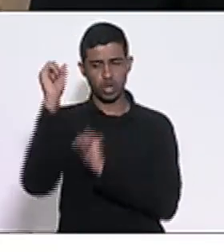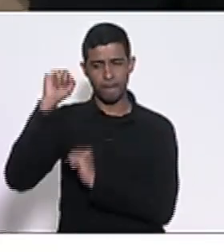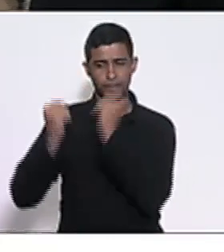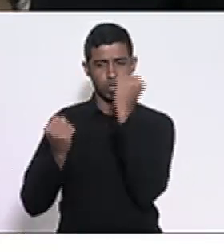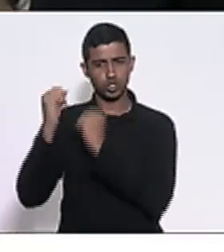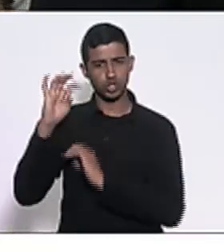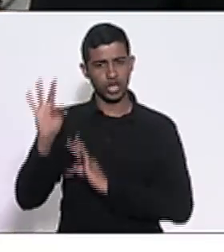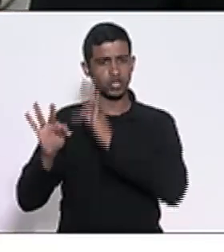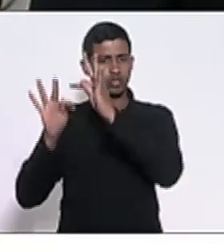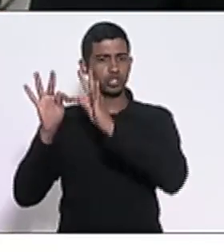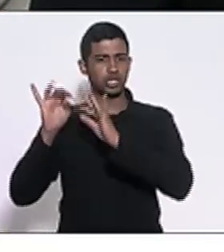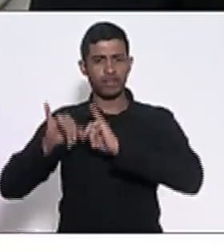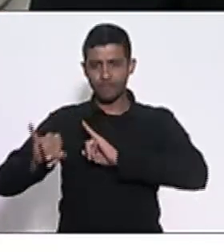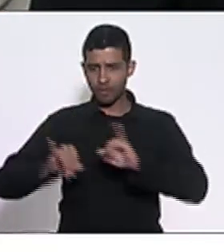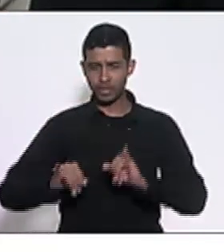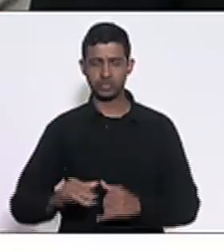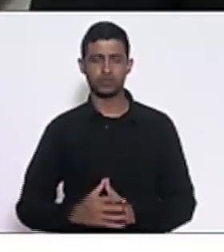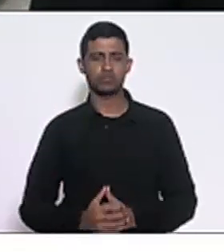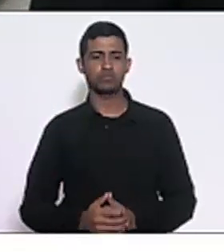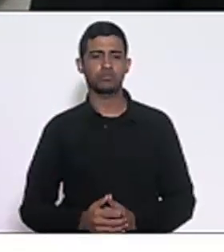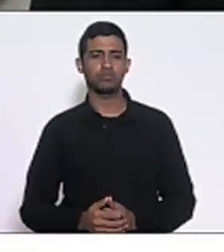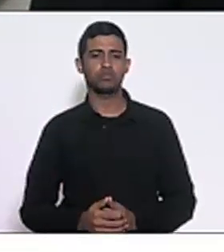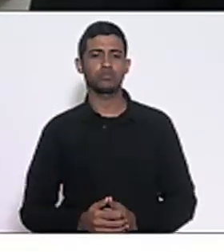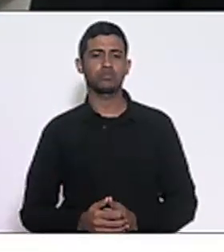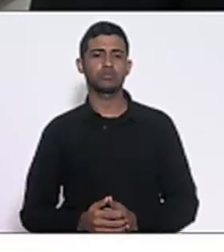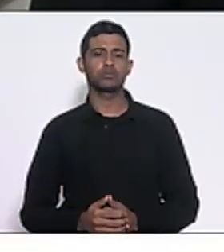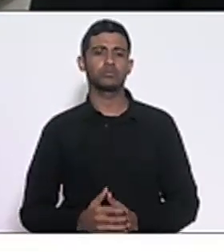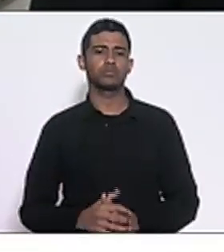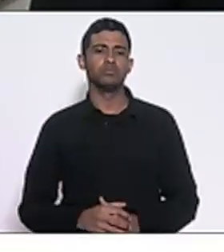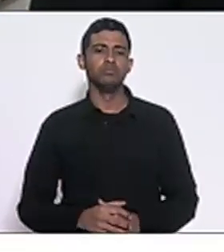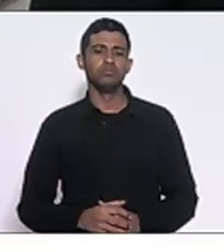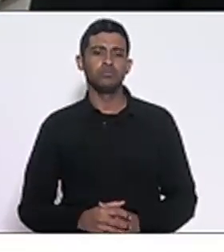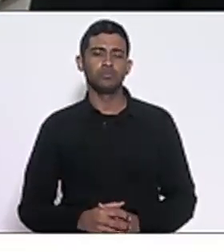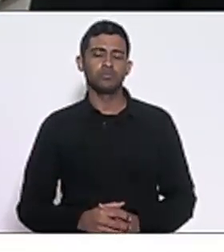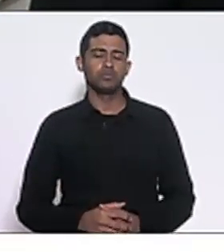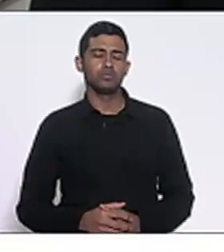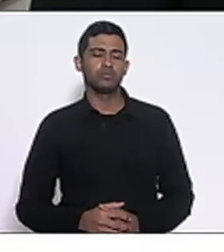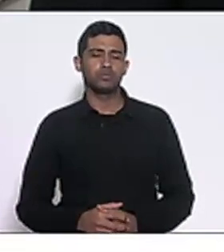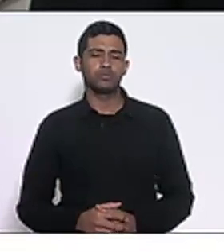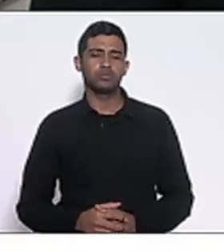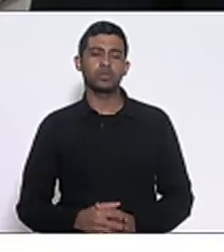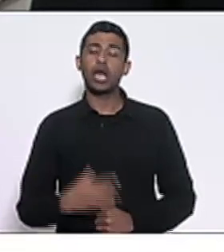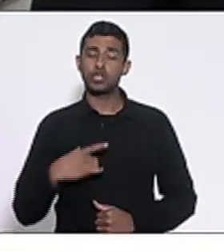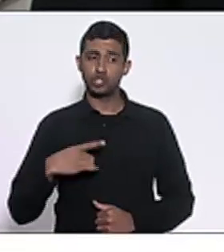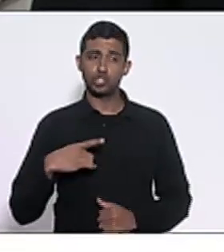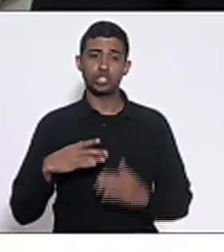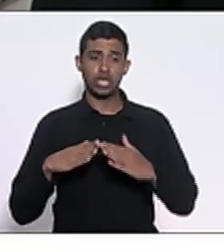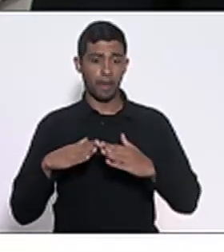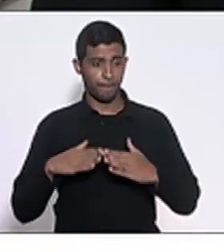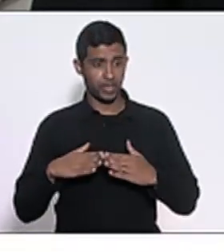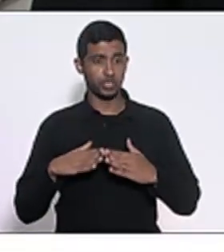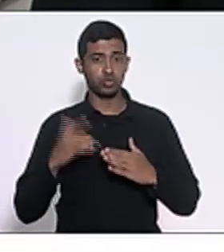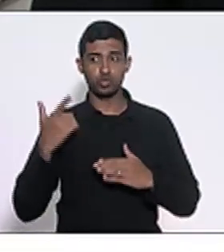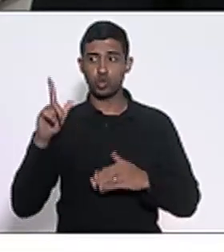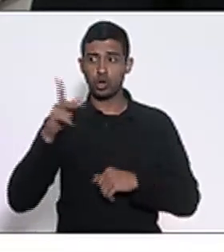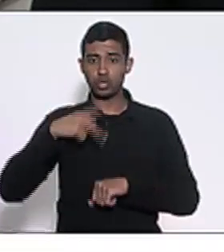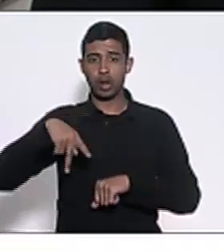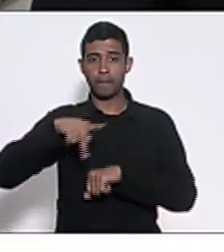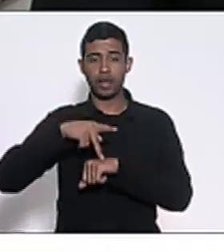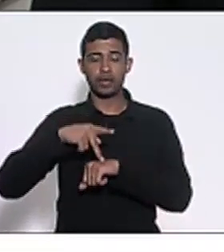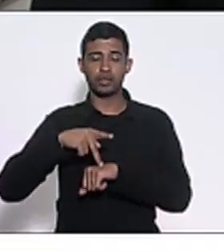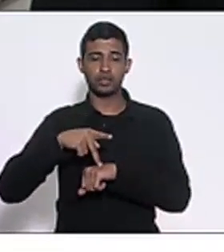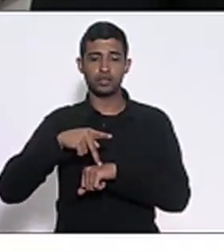tecnologia da informação, a ponto de haver uma solicitação do exterior de